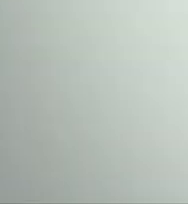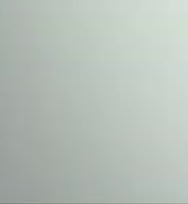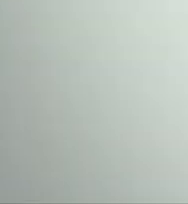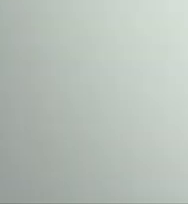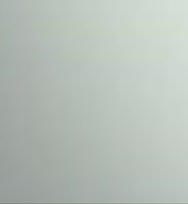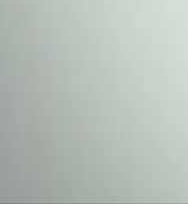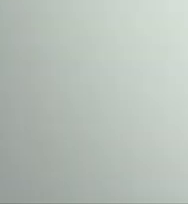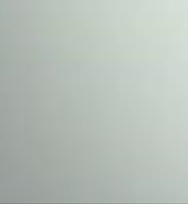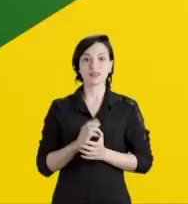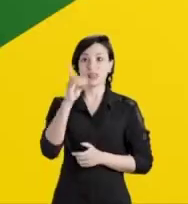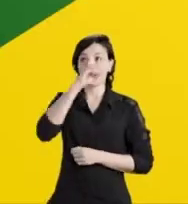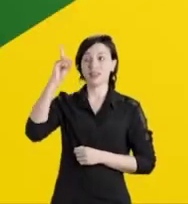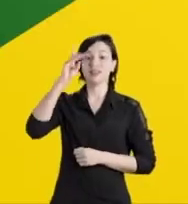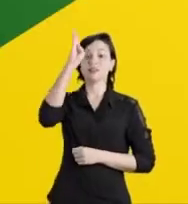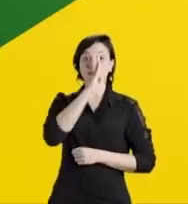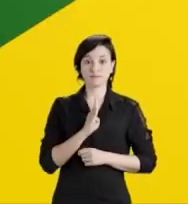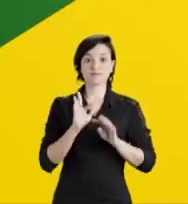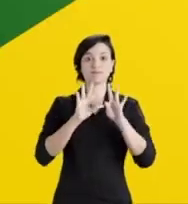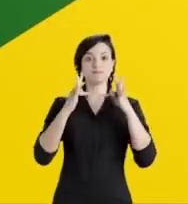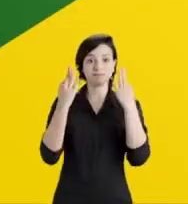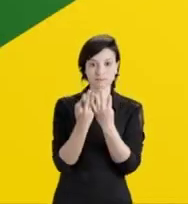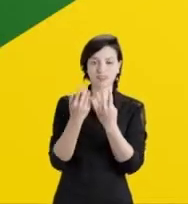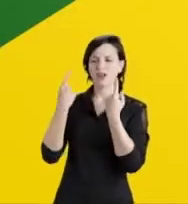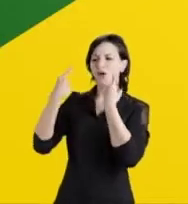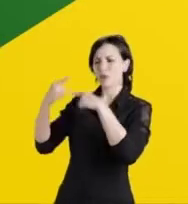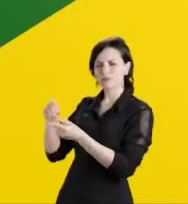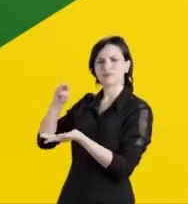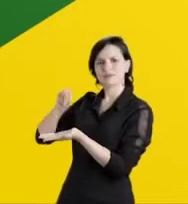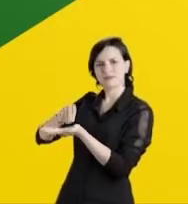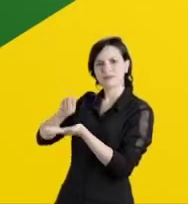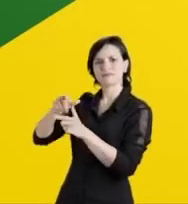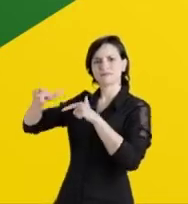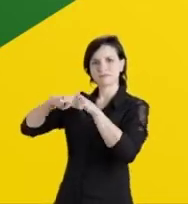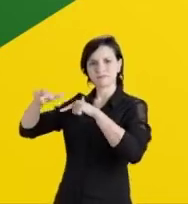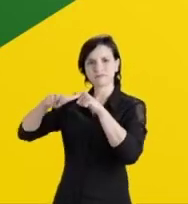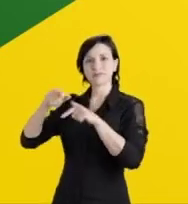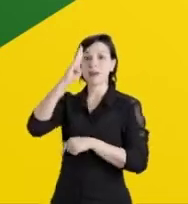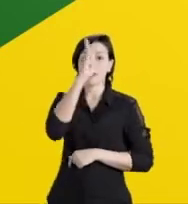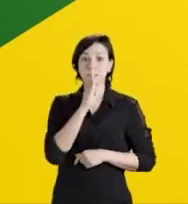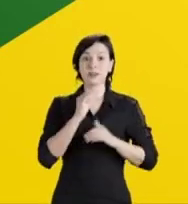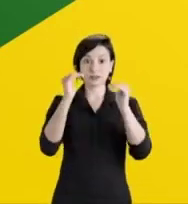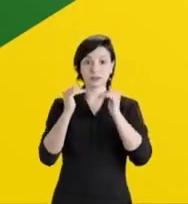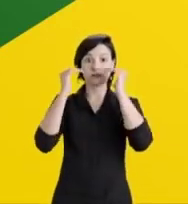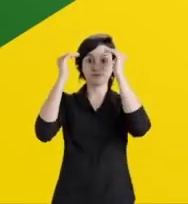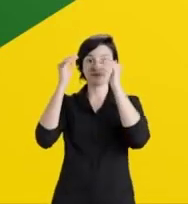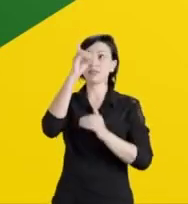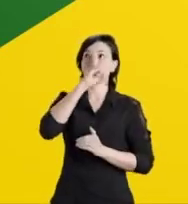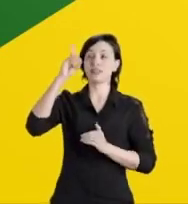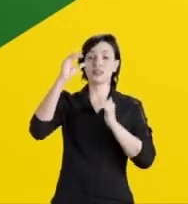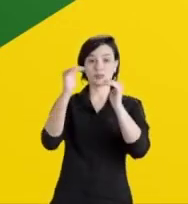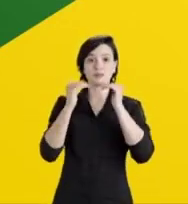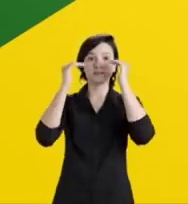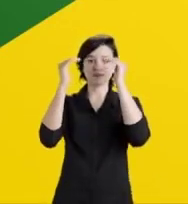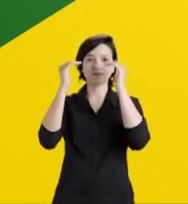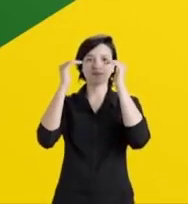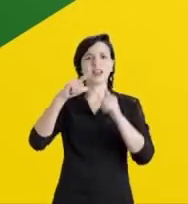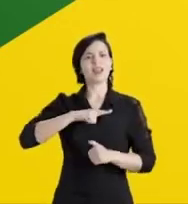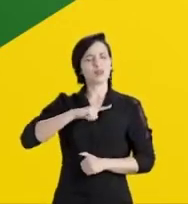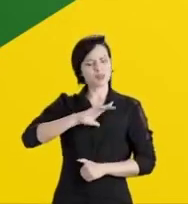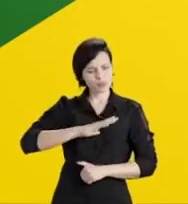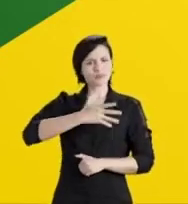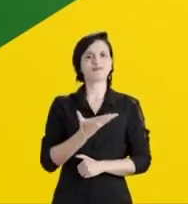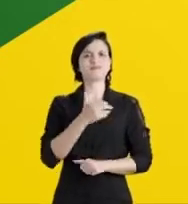Sol. Deus, pátria e família. Contra a insegurança, eu tenho coragem para mudar Natal. E você